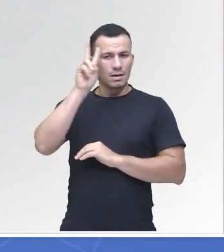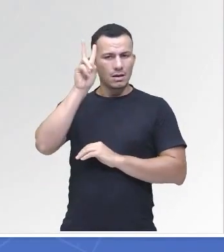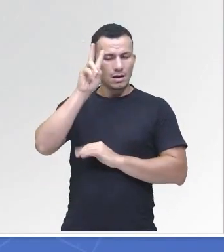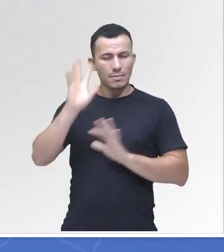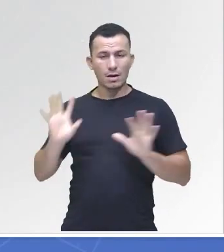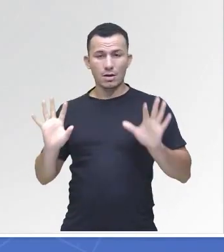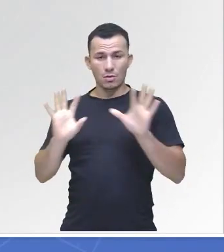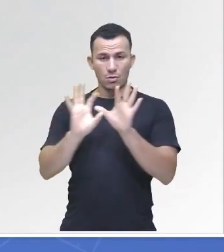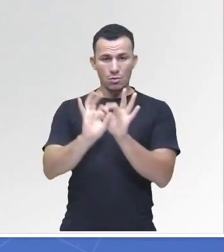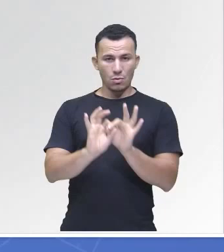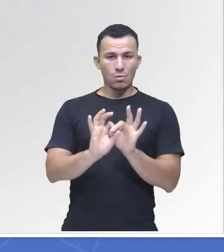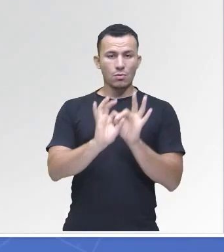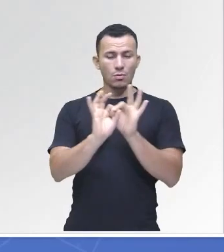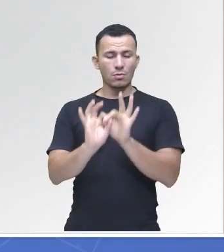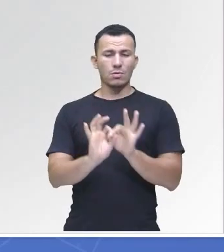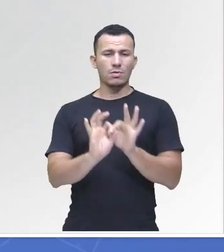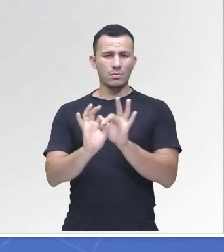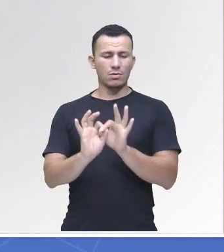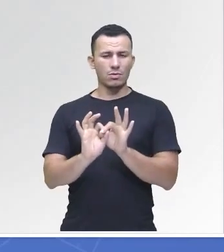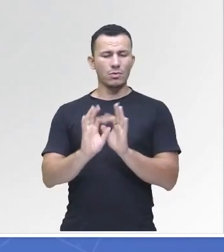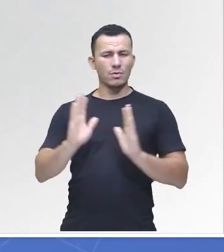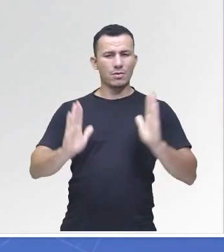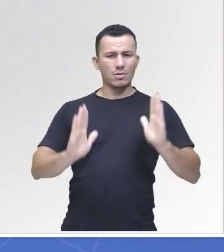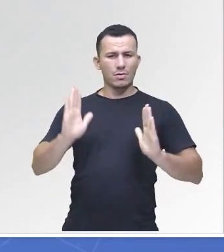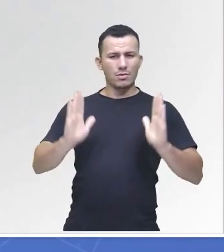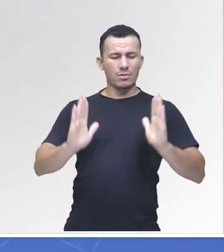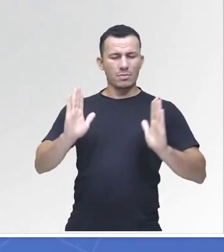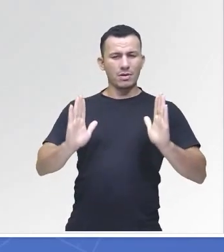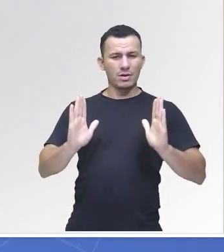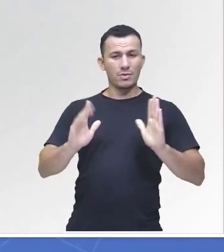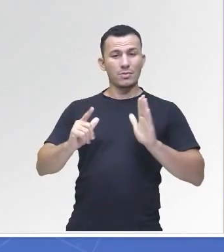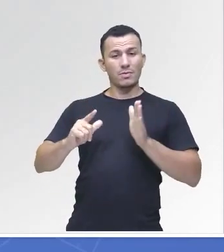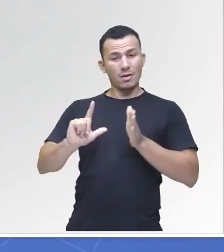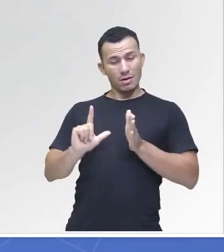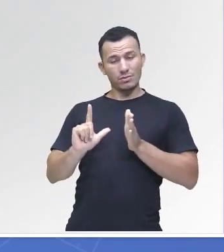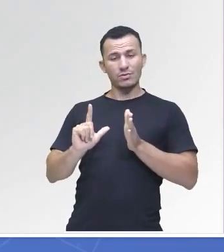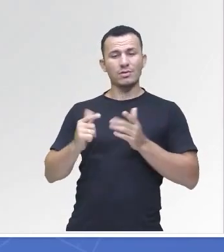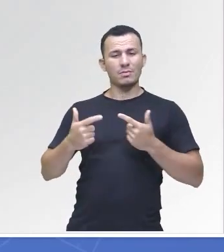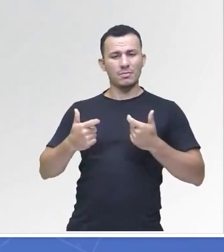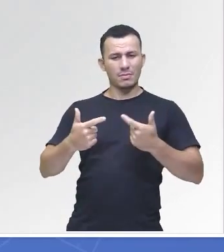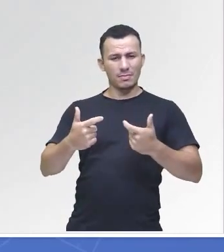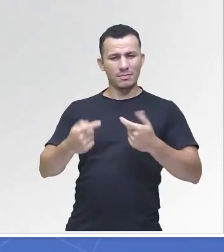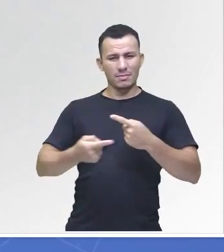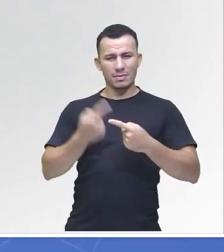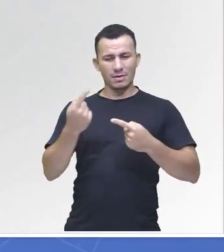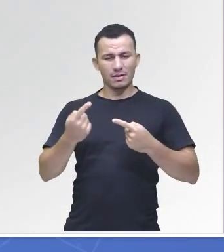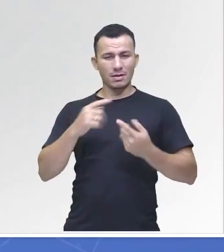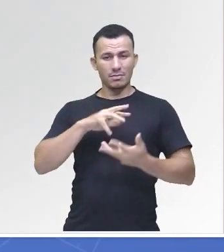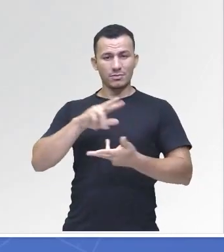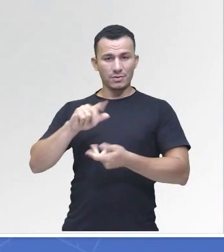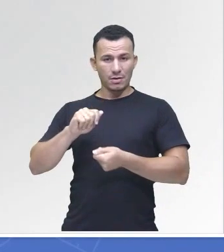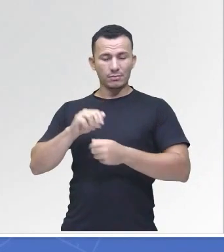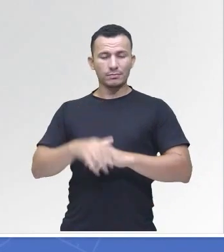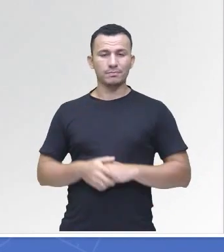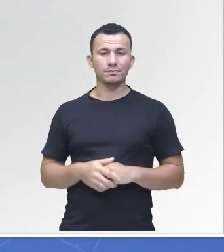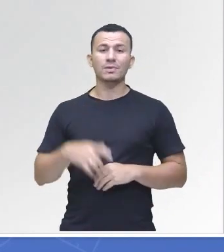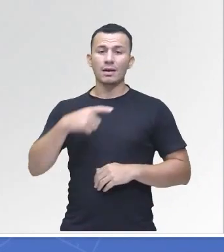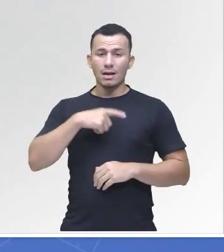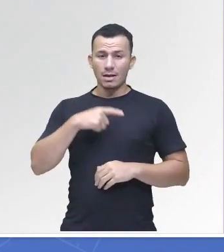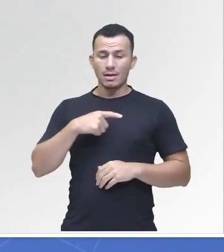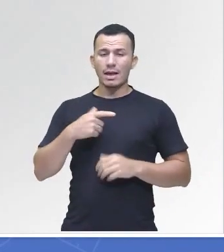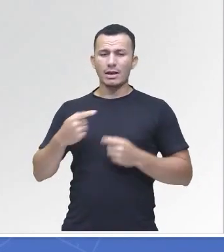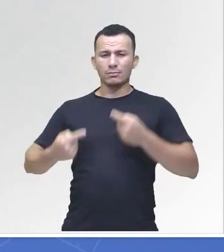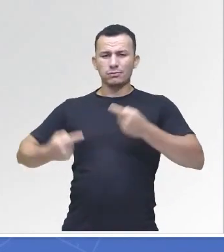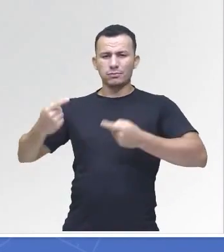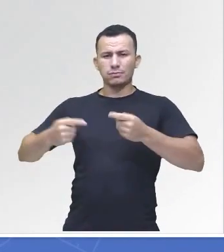alianças que se formam ali no período que antecede a Primeira Guerra Mundial. Lembrando, tá, que a gente vai ter aí disputas